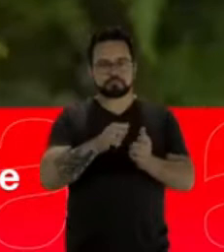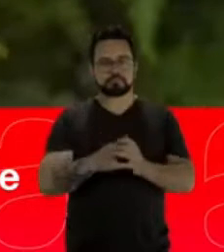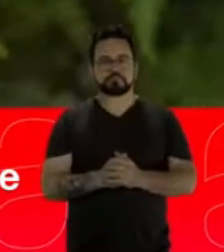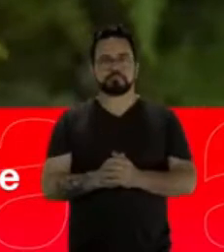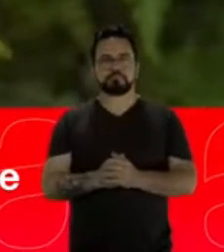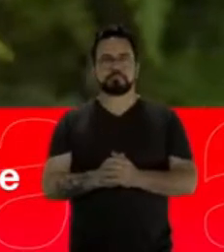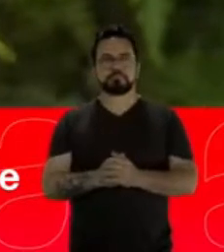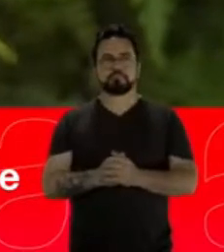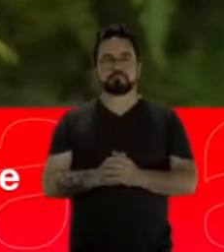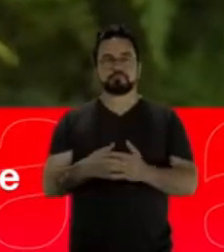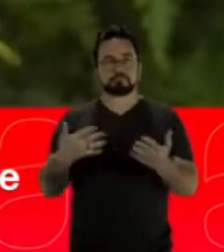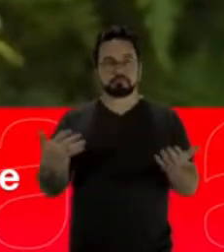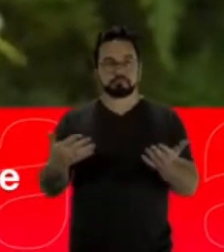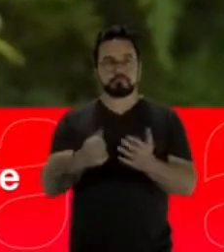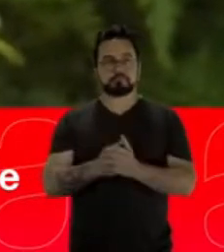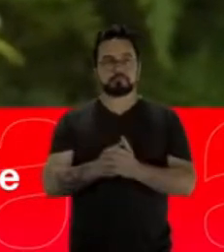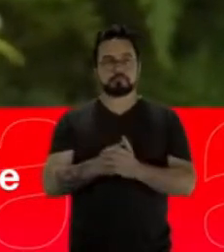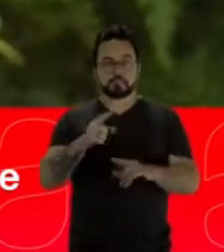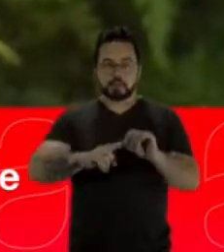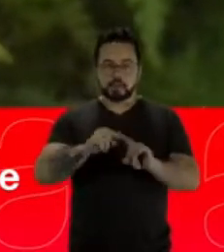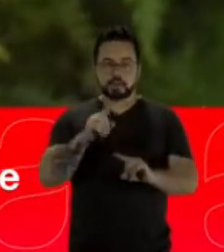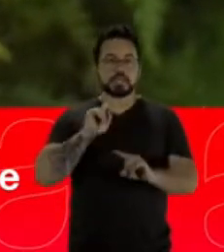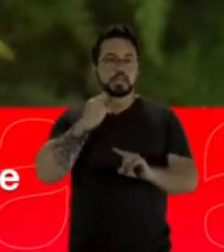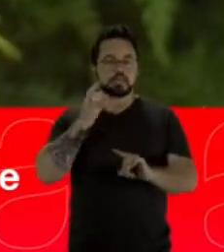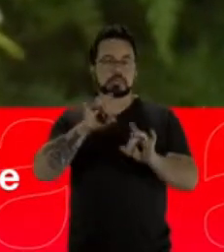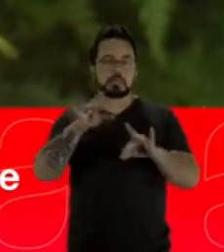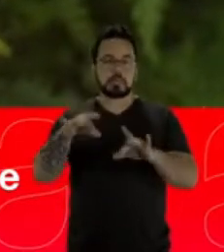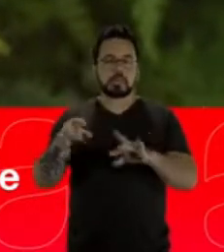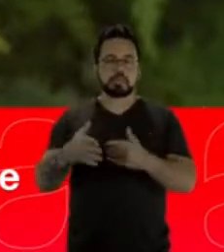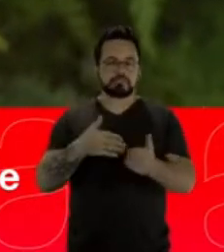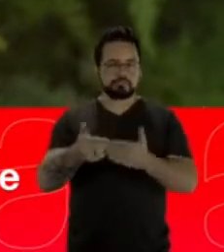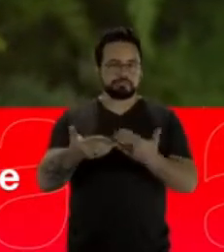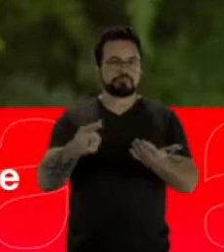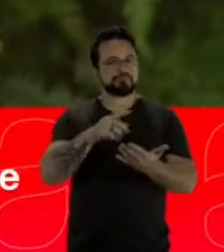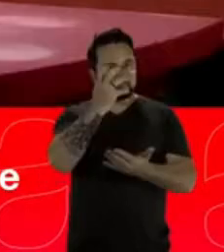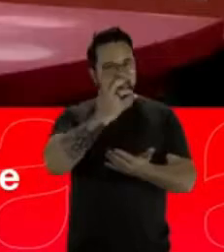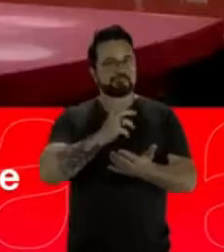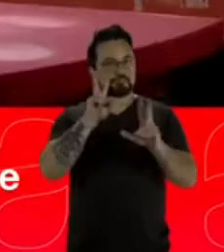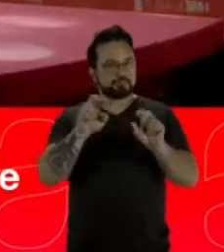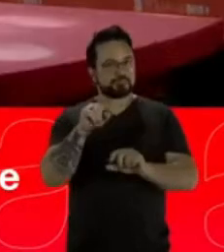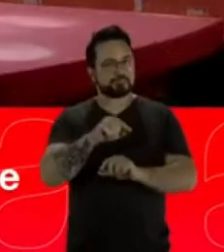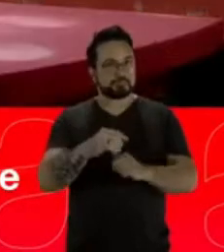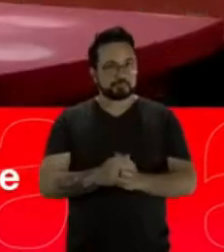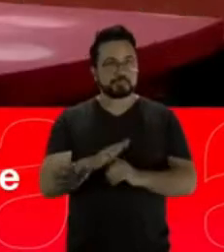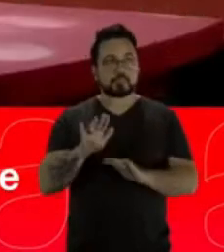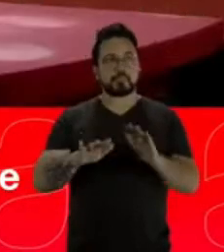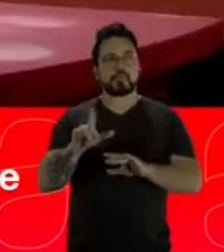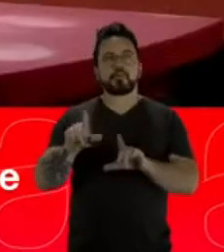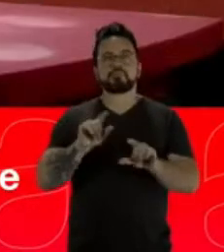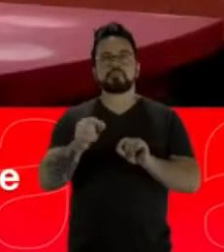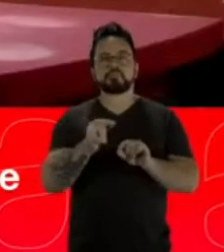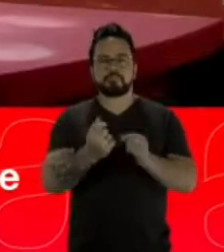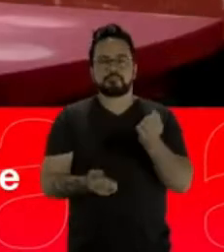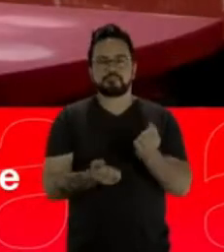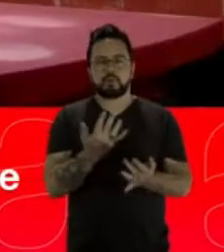porque acaba sendo resíduo jogado de qualquer jeito, né? Exato. Isso também é muito sério. Se você falou, às vezes as pessoas escolhem